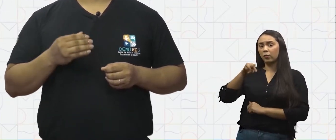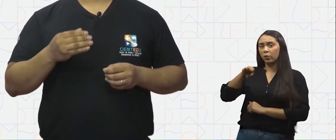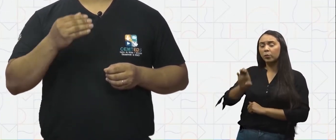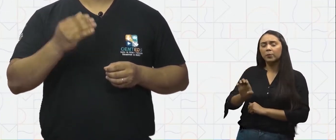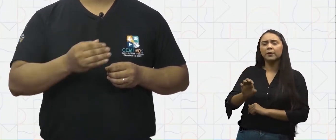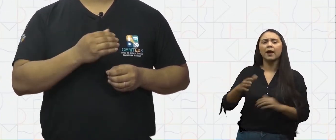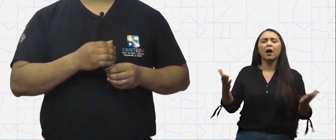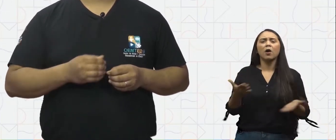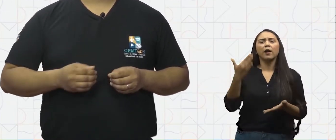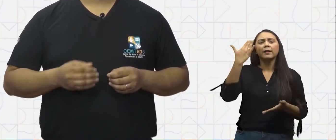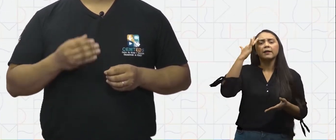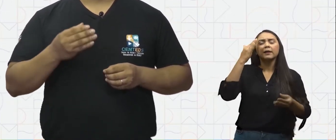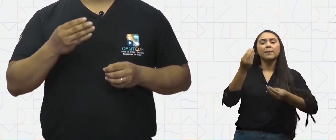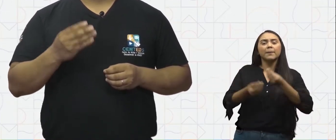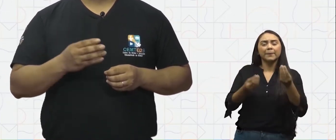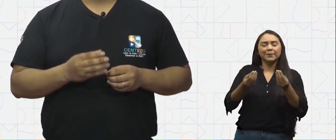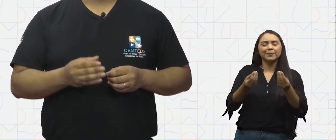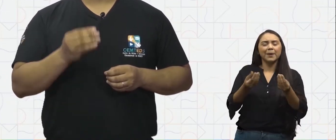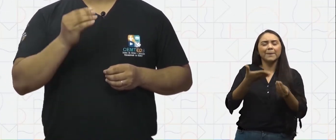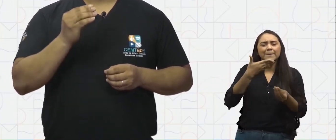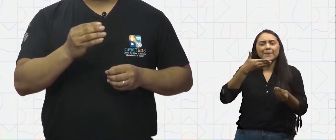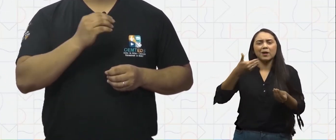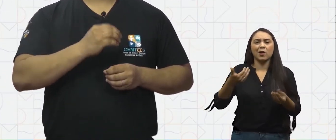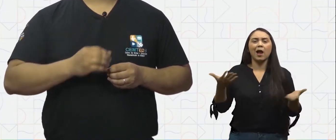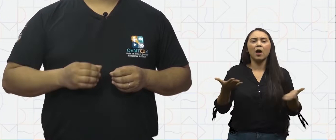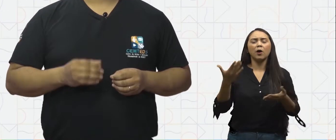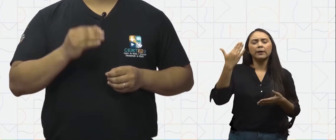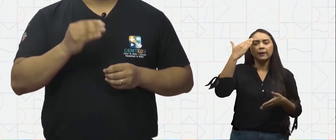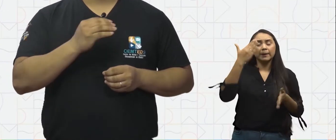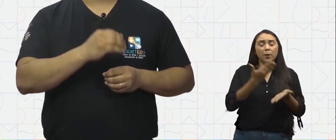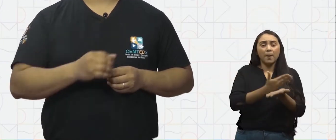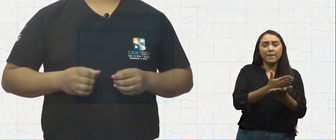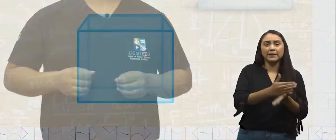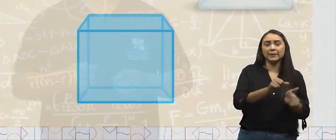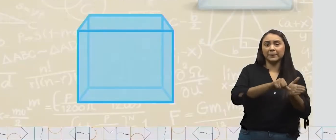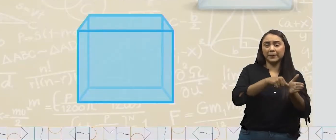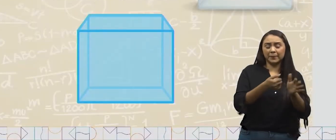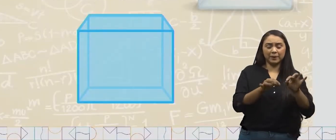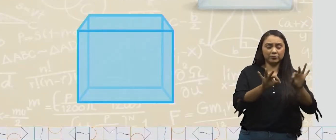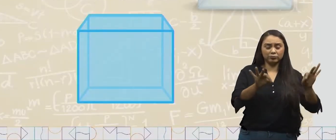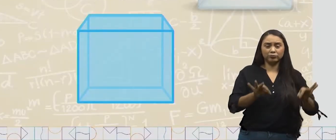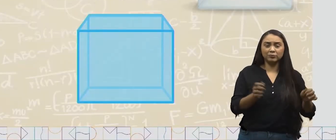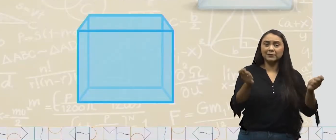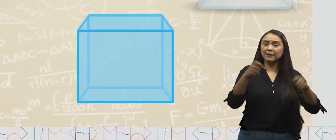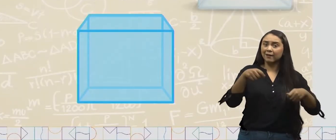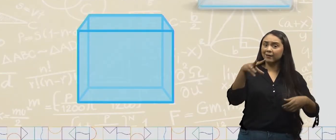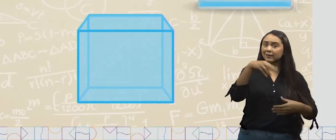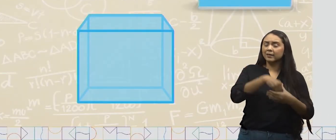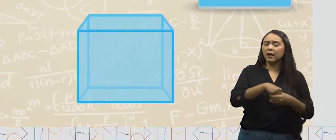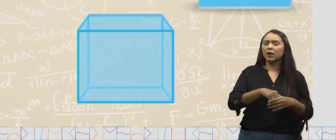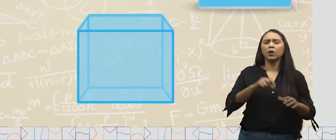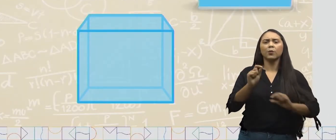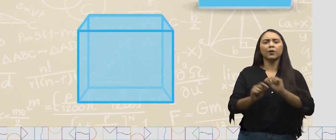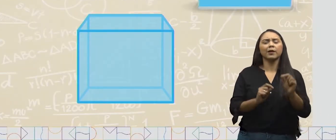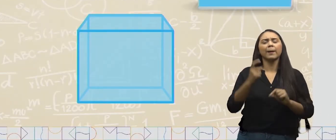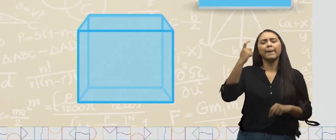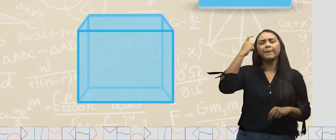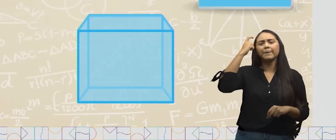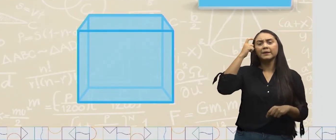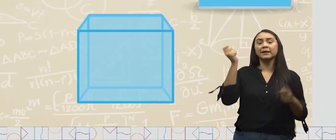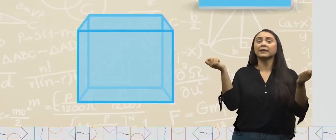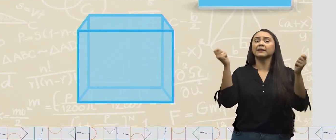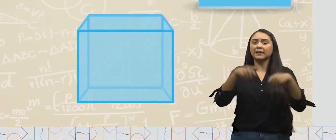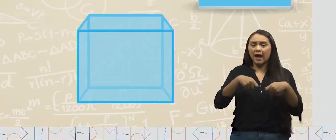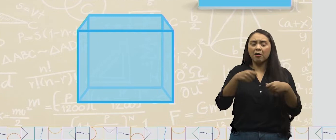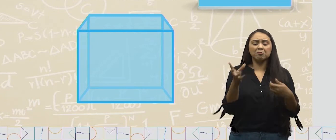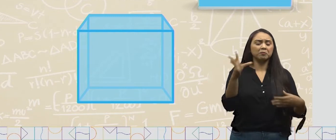entender melhor, primeiramente, a medida de capacidade. Vamos lá! Capacidade vem da ideia de quanto